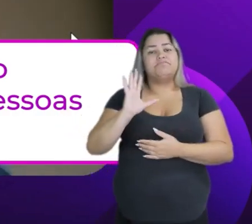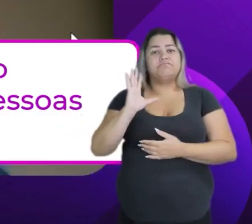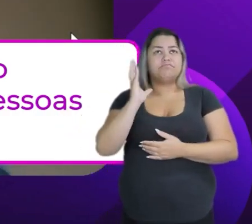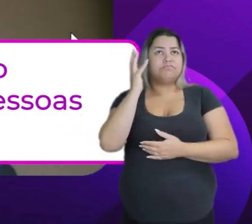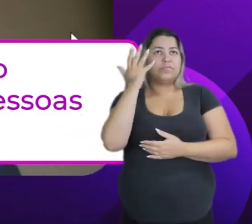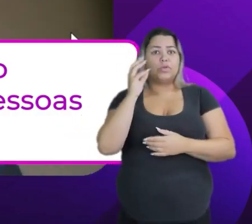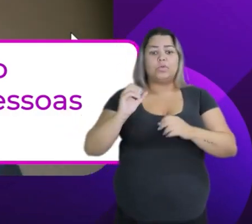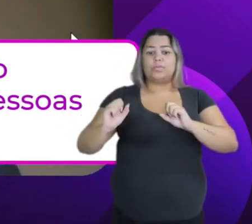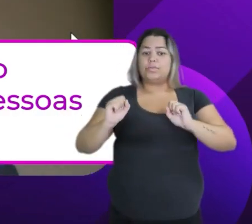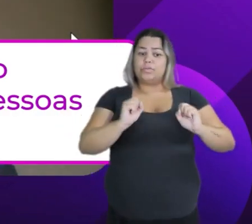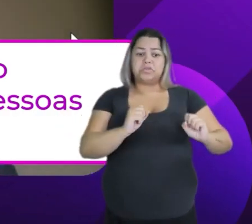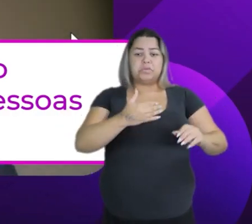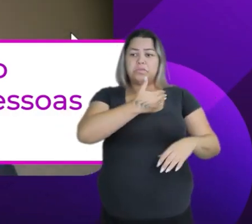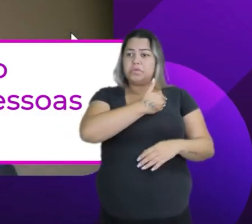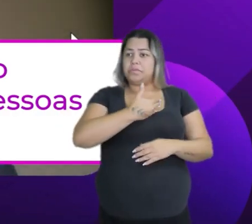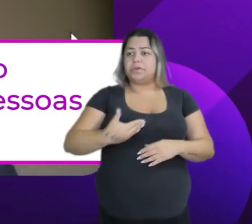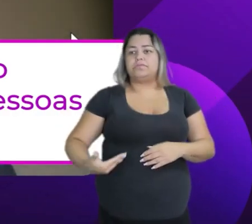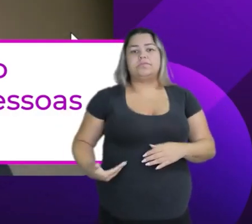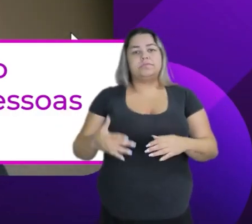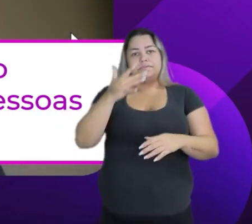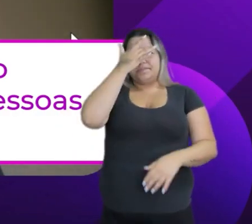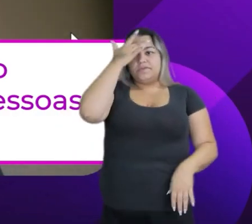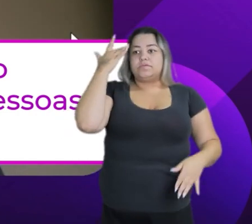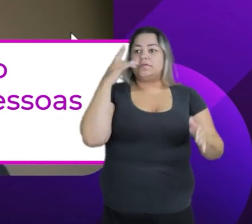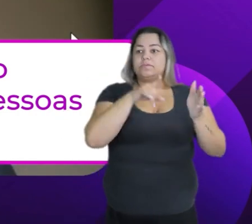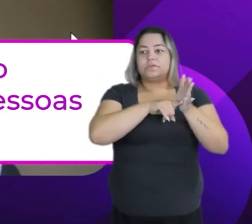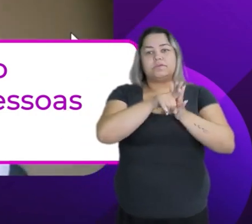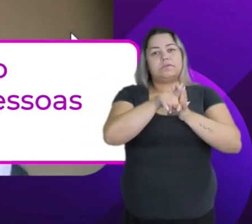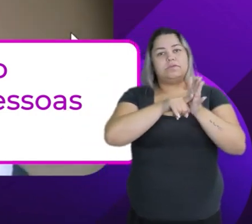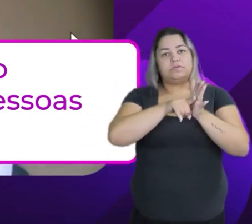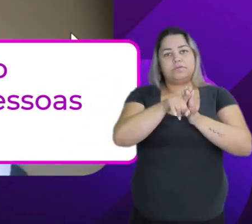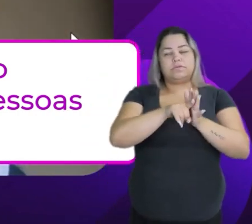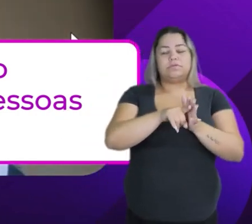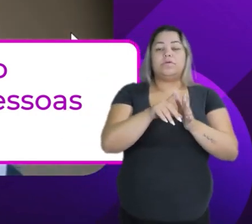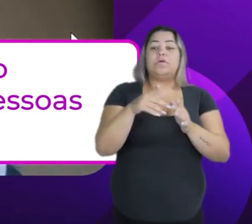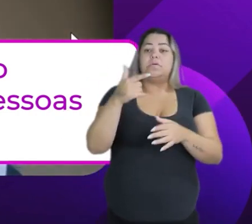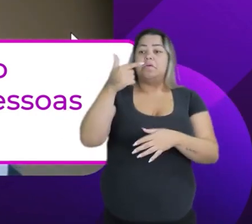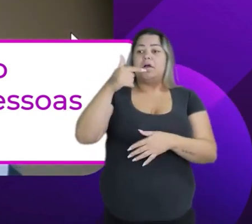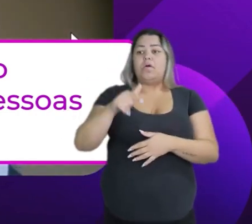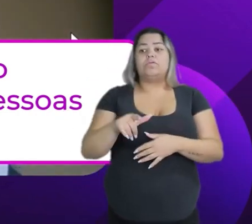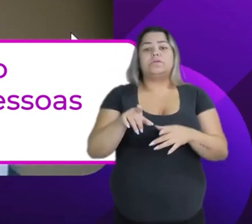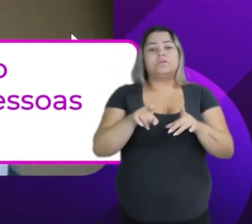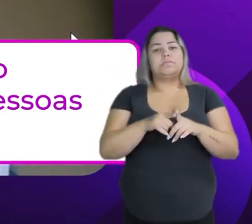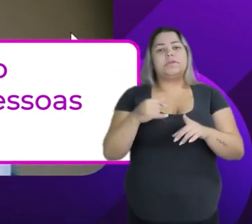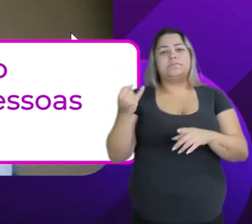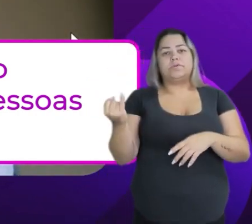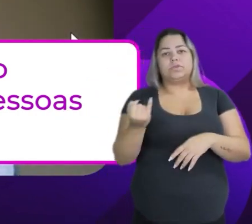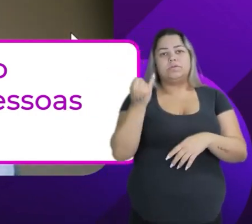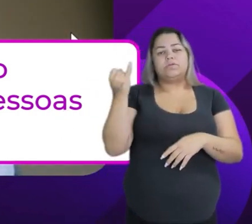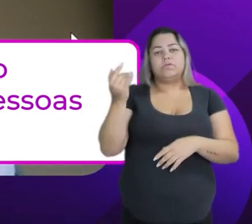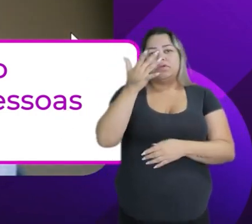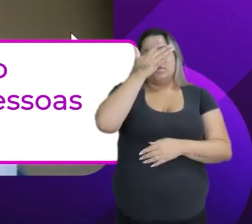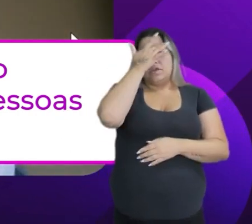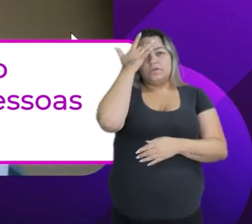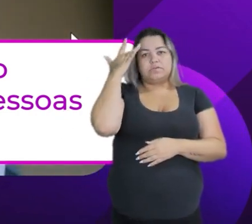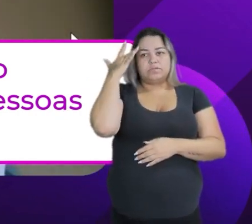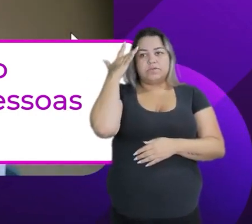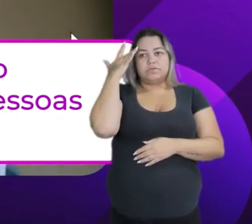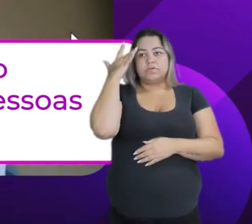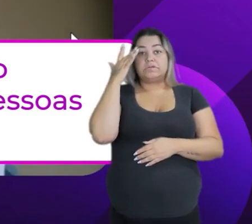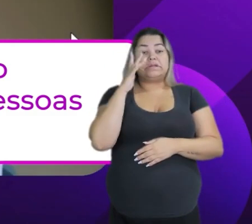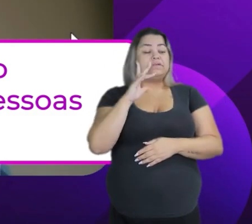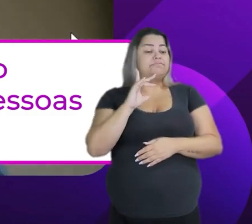pelo poder público ou por especialistas. E tem uma outra questão também fundamental em que as pessoas nem